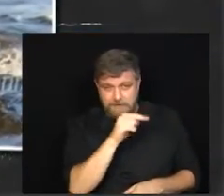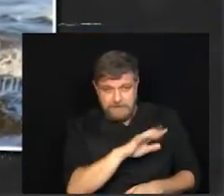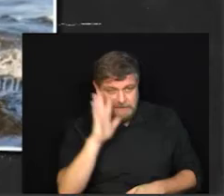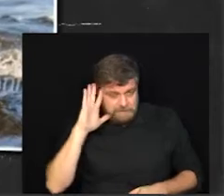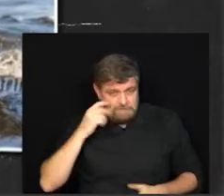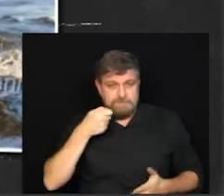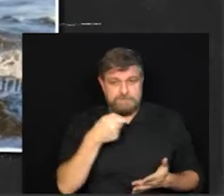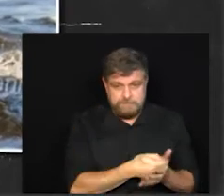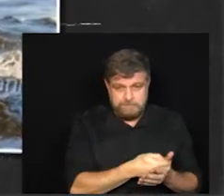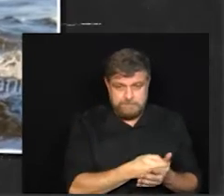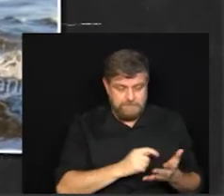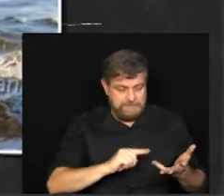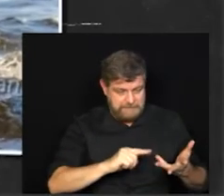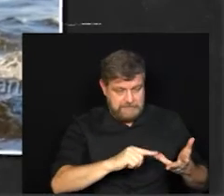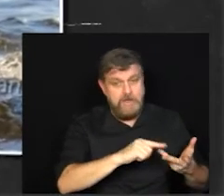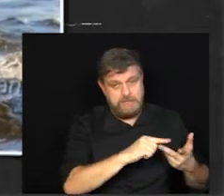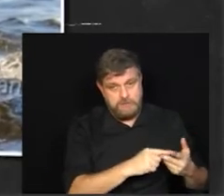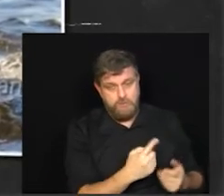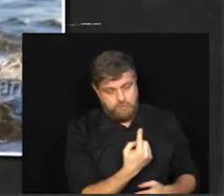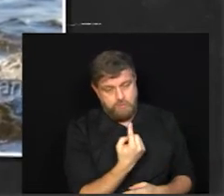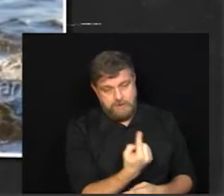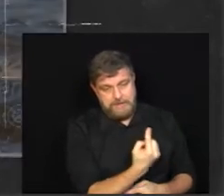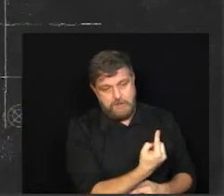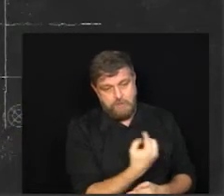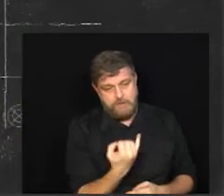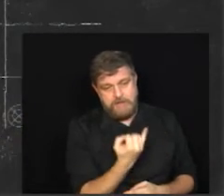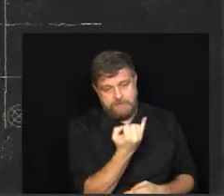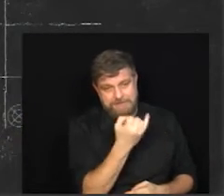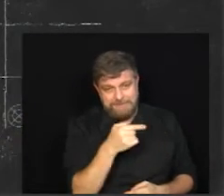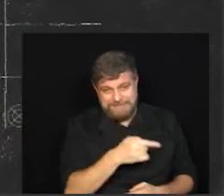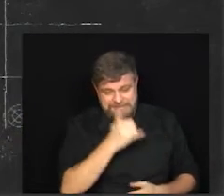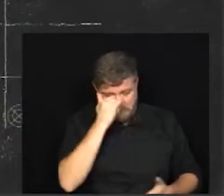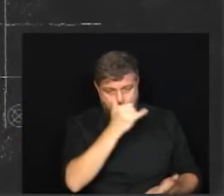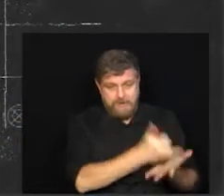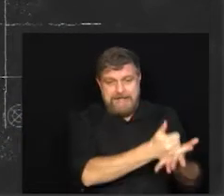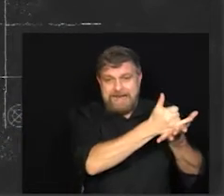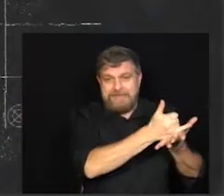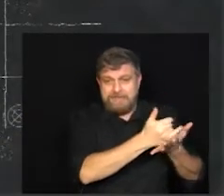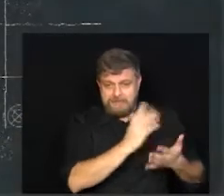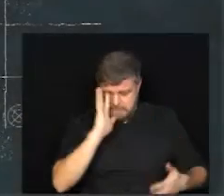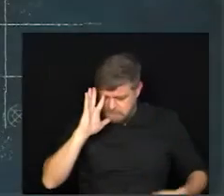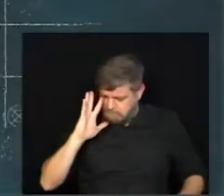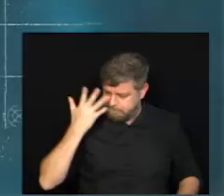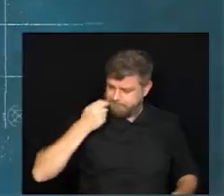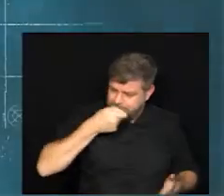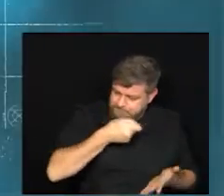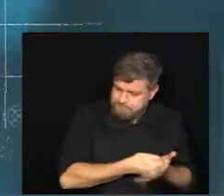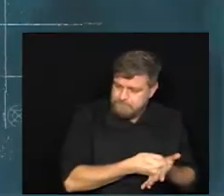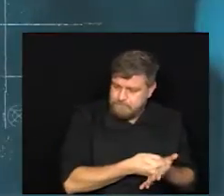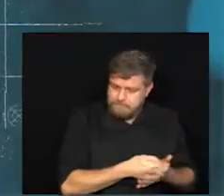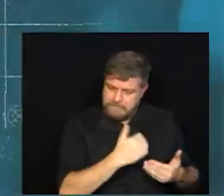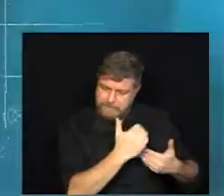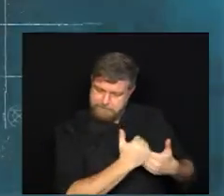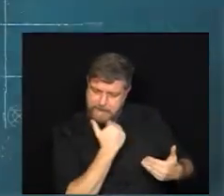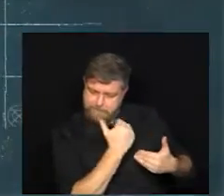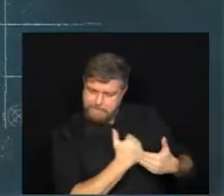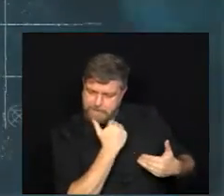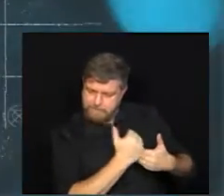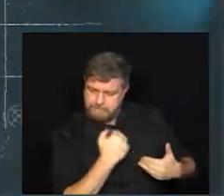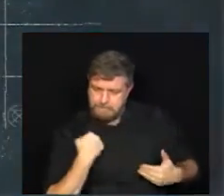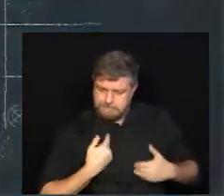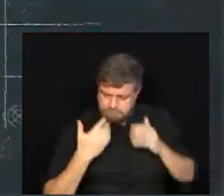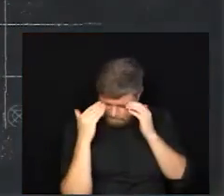as funções são importantes, mas essa é o cara que toma as decisões. Então esse cara é o cara que vai comandando e ditando o ritmo das